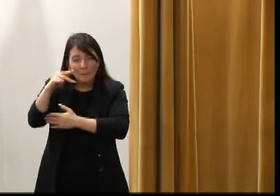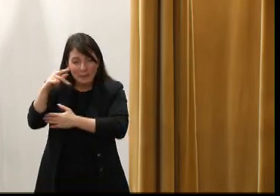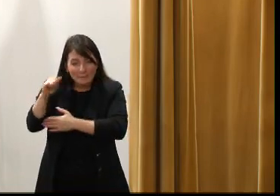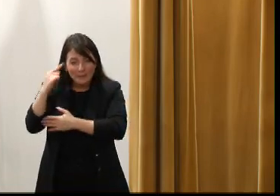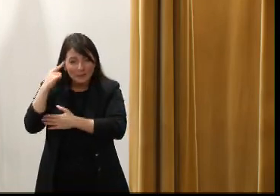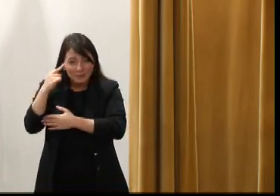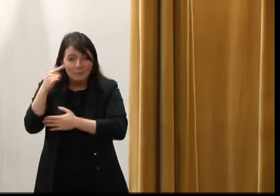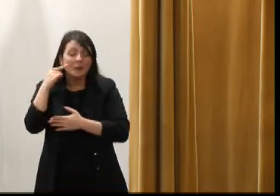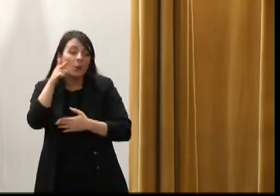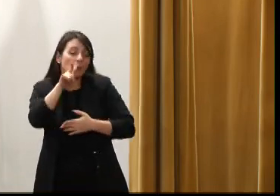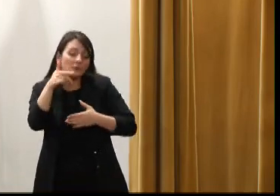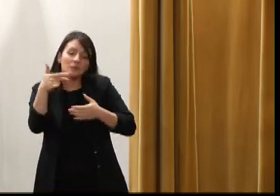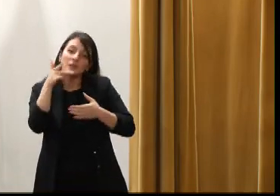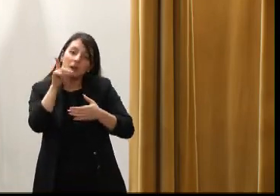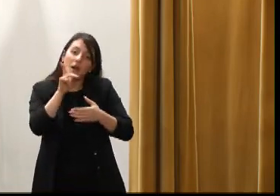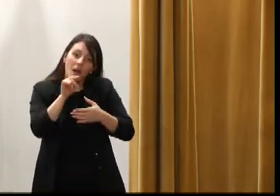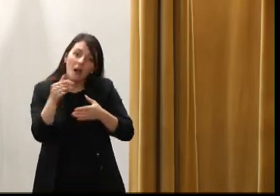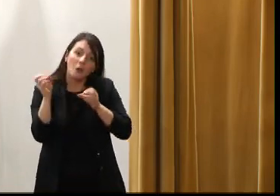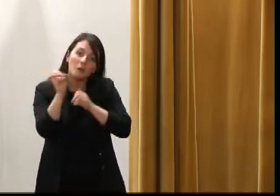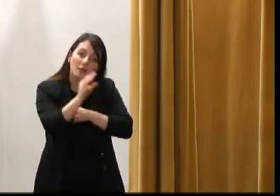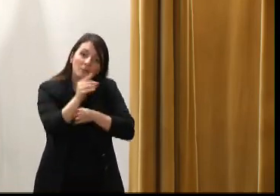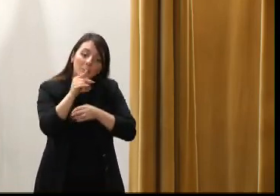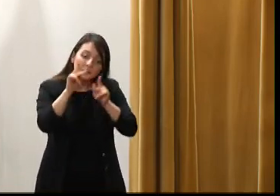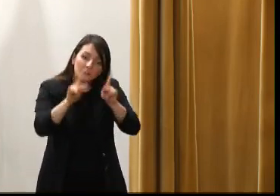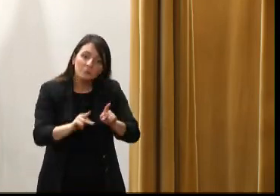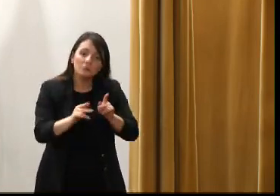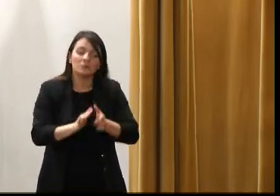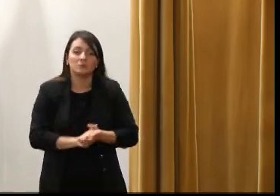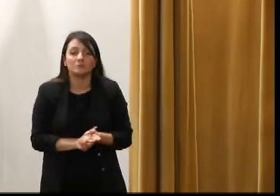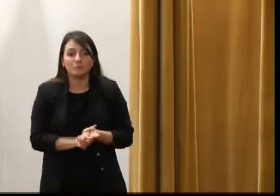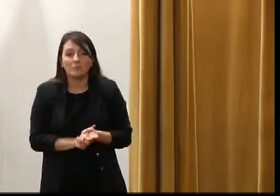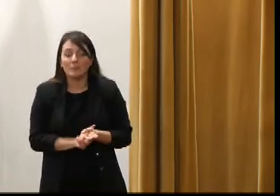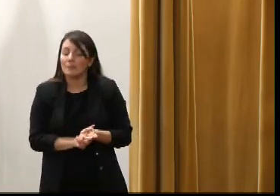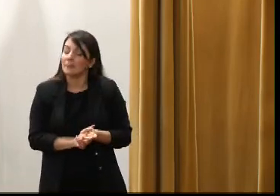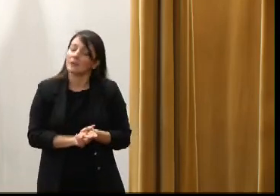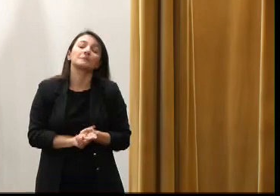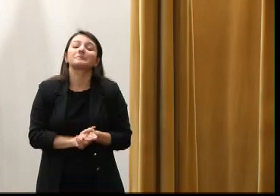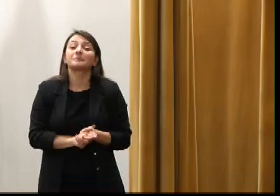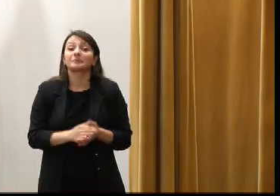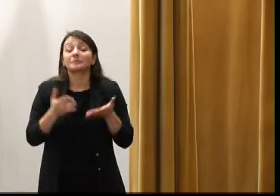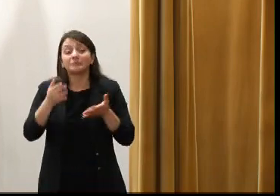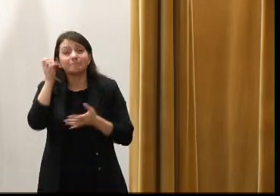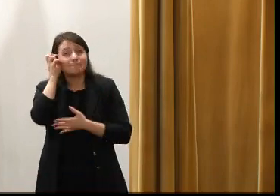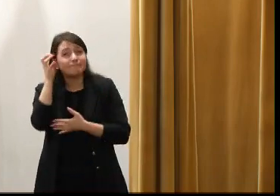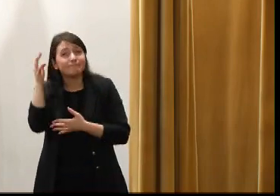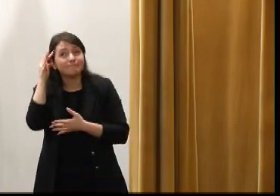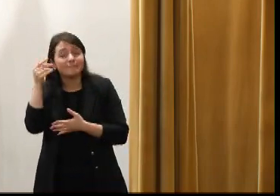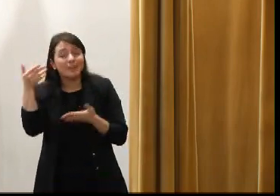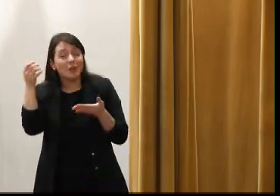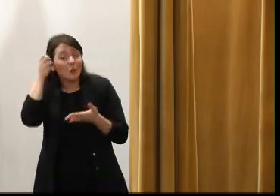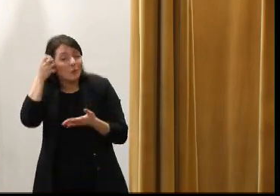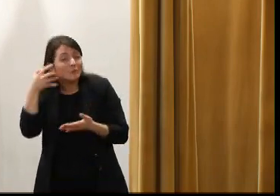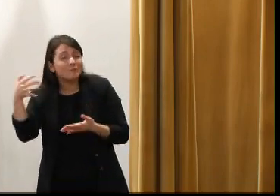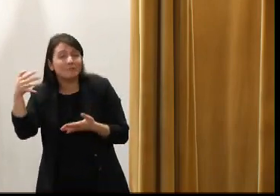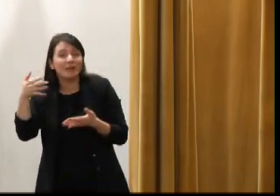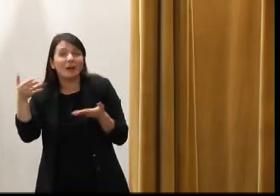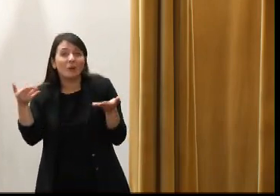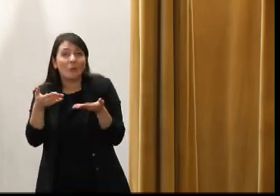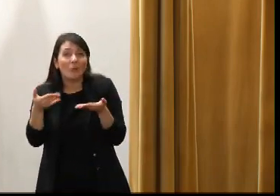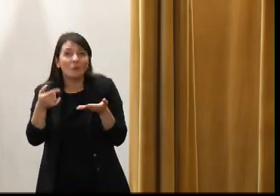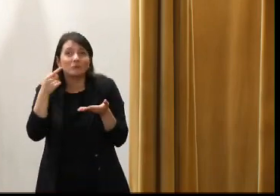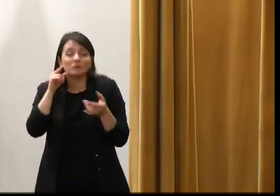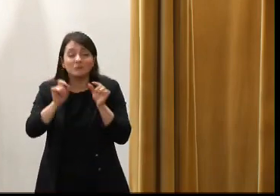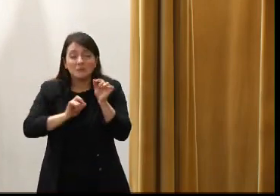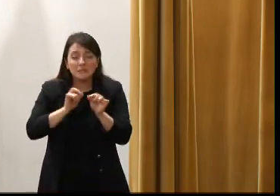2005. Então, eu digo isso para dizer o seguinte, se eu pudesse deixar aqui como reflexão muito singela, Ângela, tu que nos conduz tão